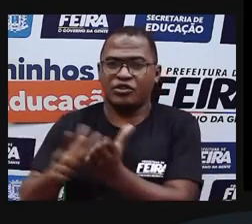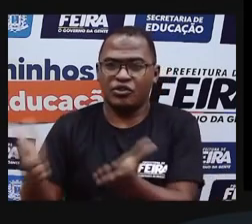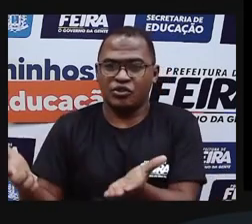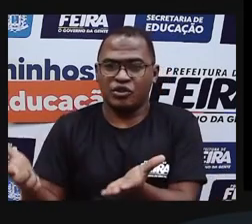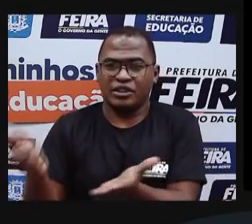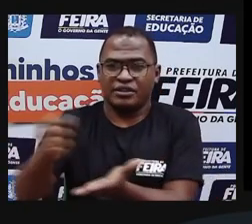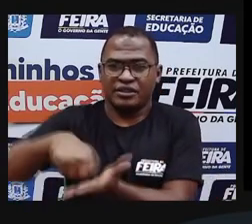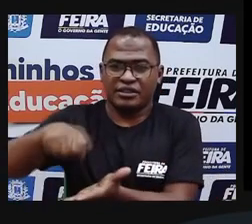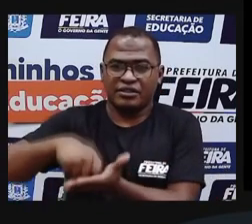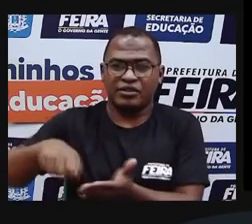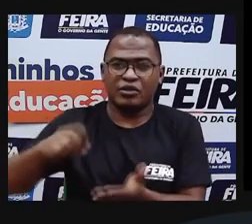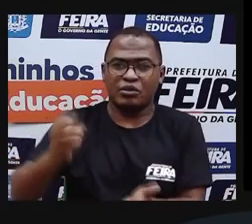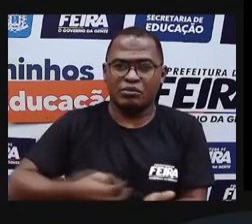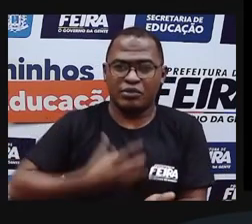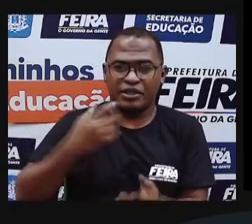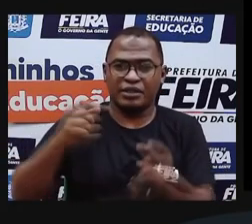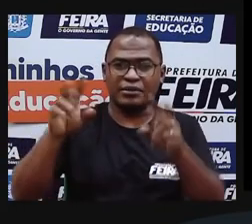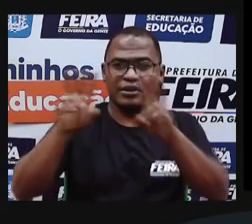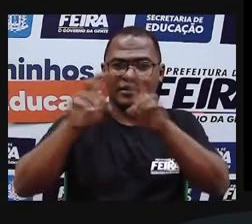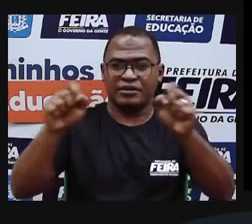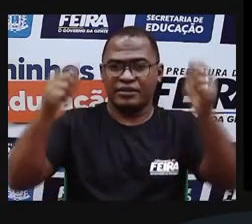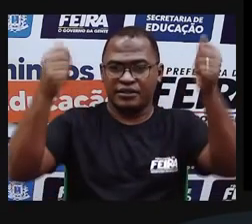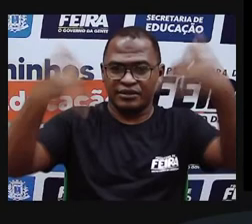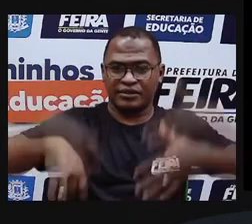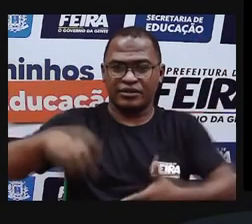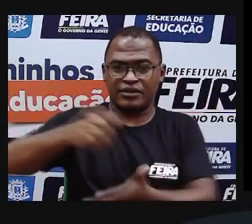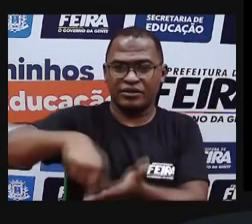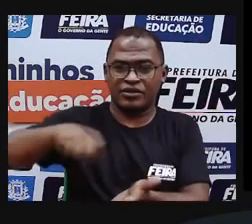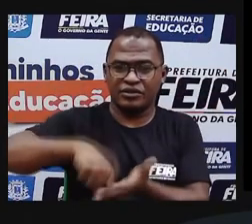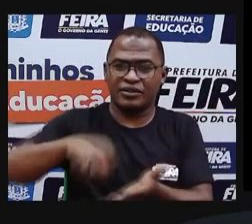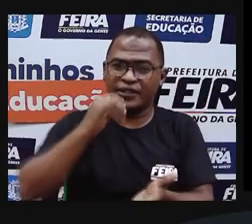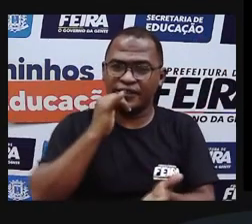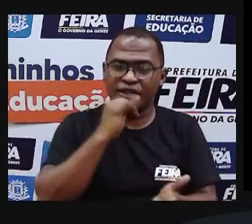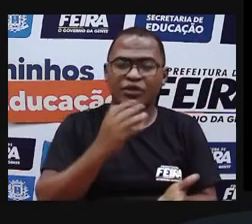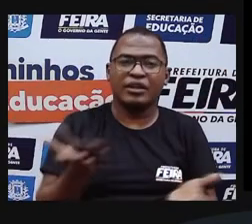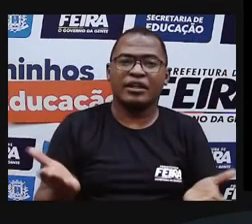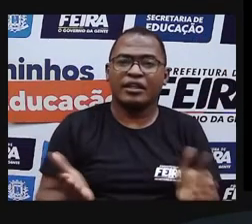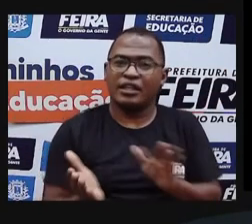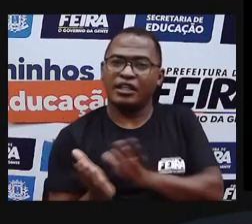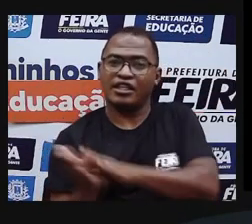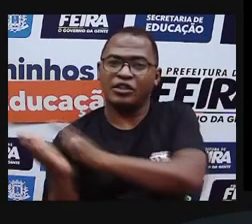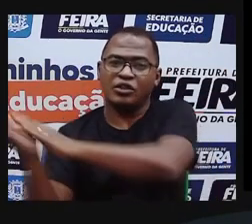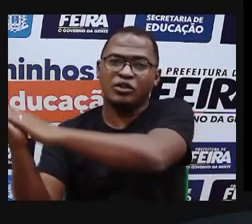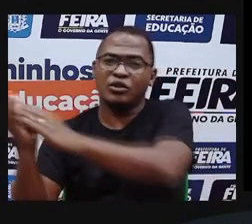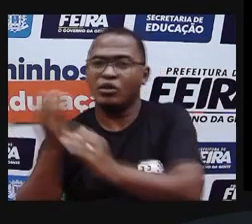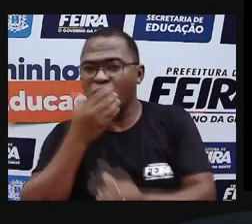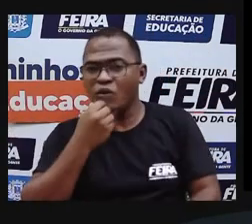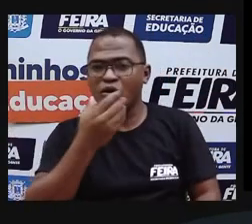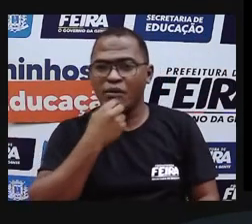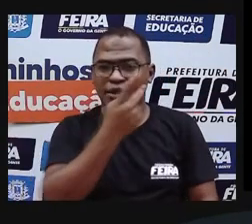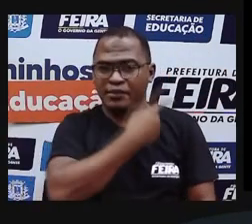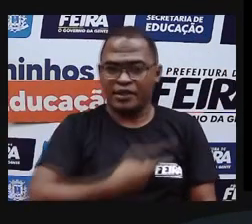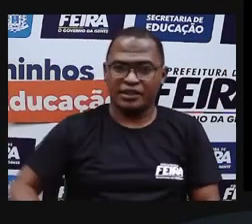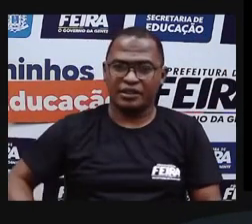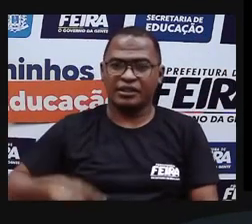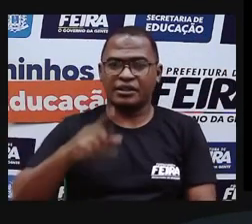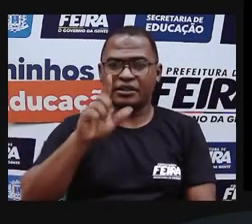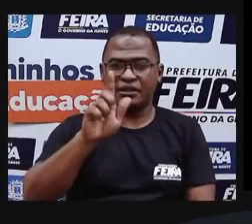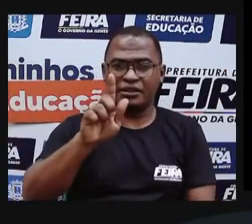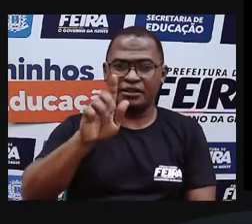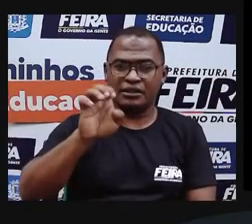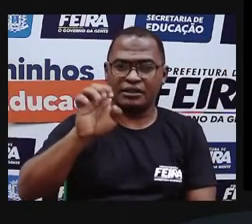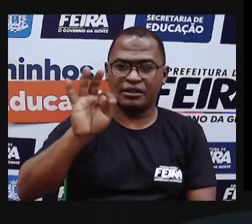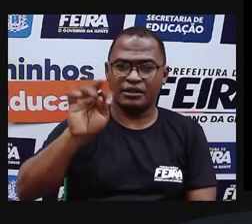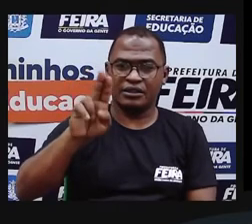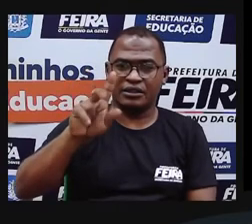poema que ela escreveu em louvor a Getúlio Vargas, um grande político. No dia 24 de fevereiro,